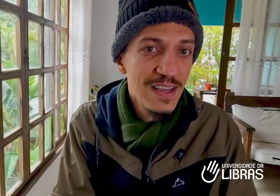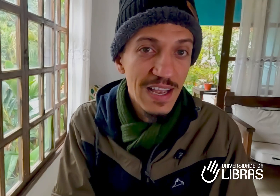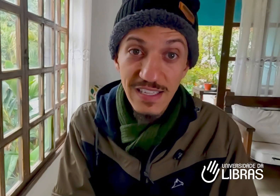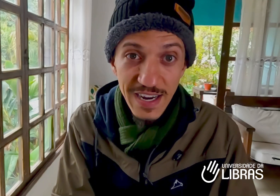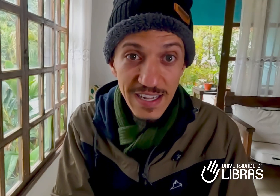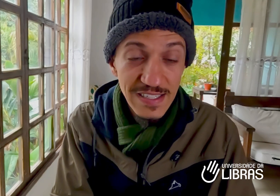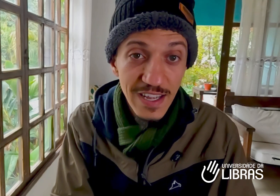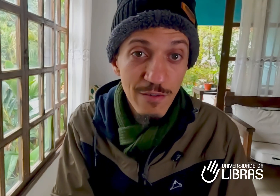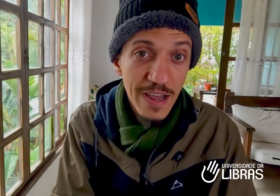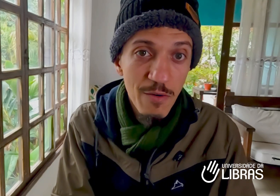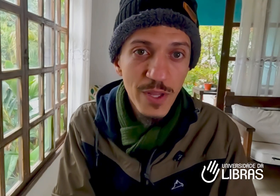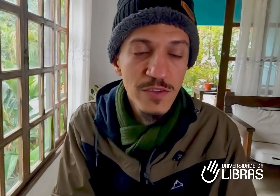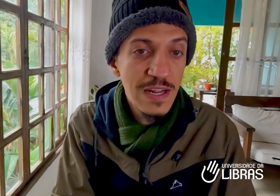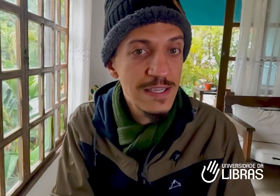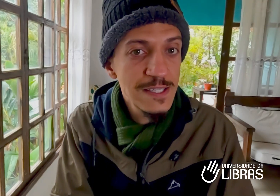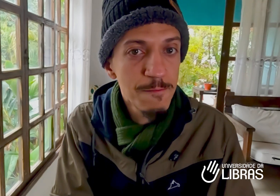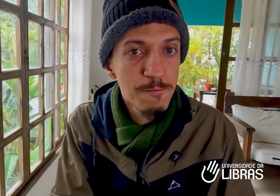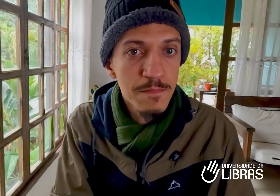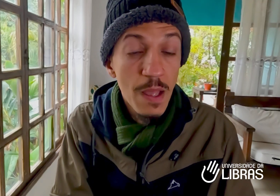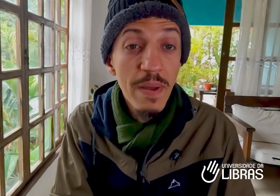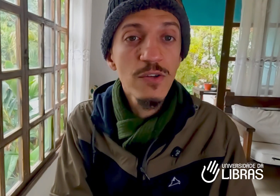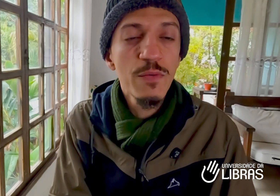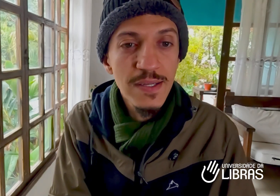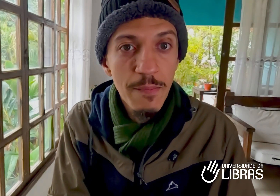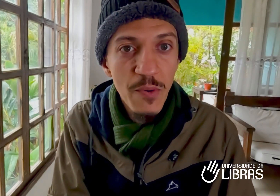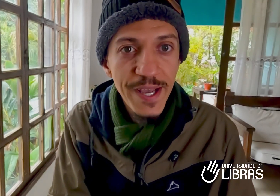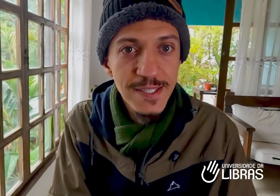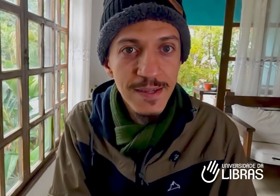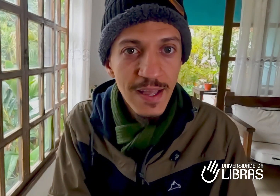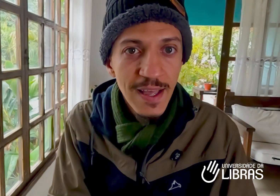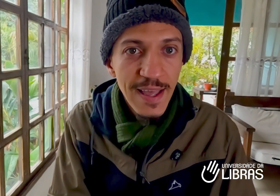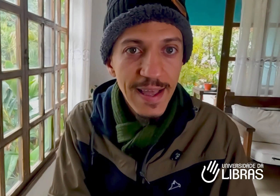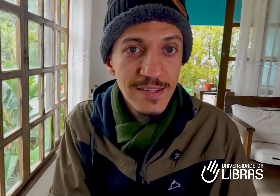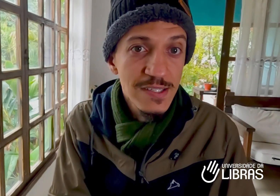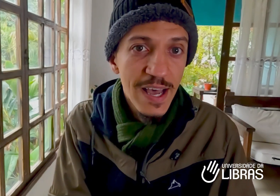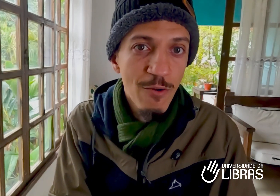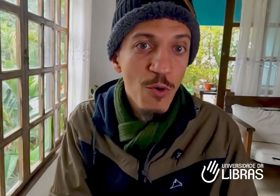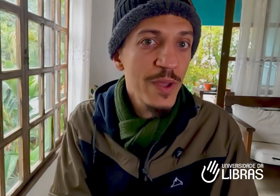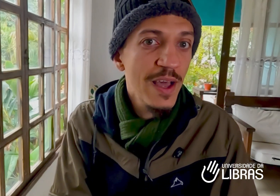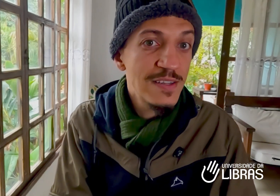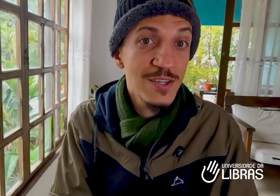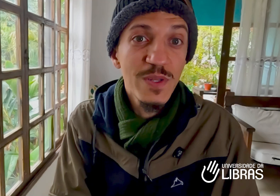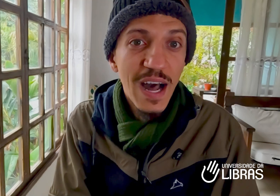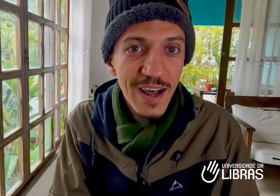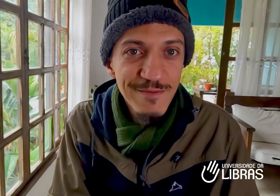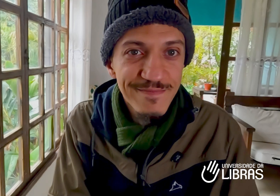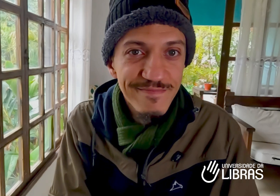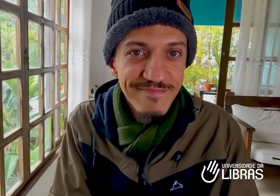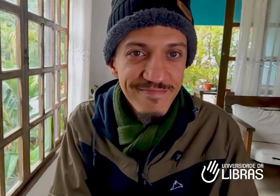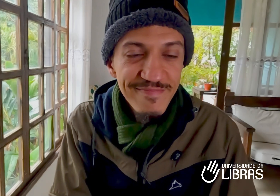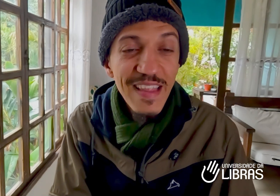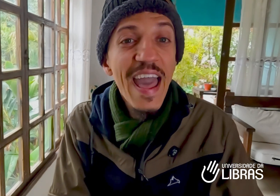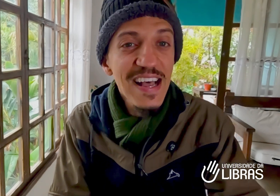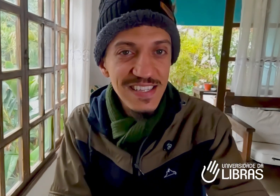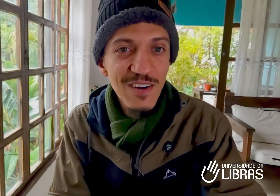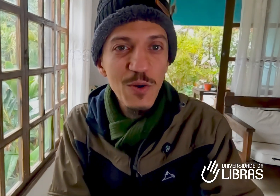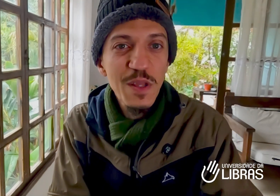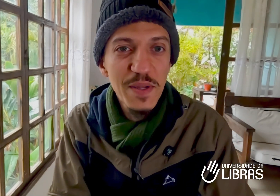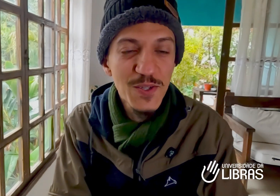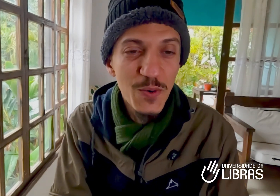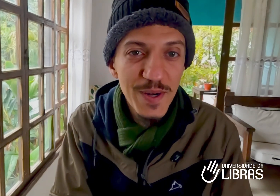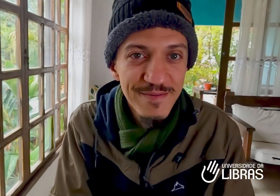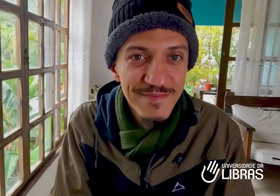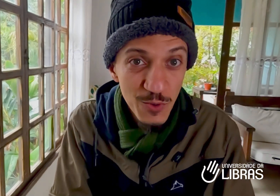eles, eles agradeceram, ficaram muito felizes e menos de um mês depois, eles disseram como que eles ajudaram essa